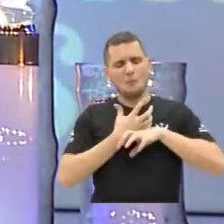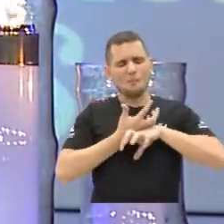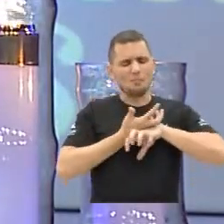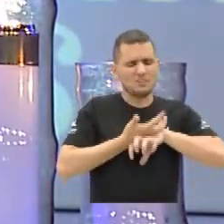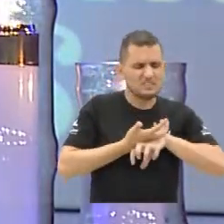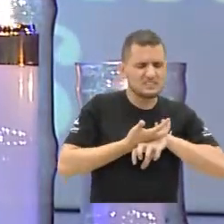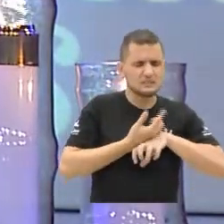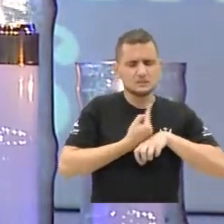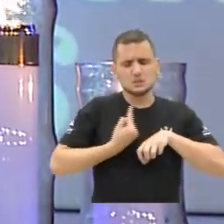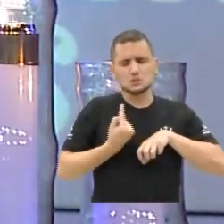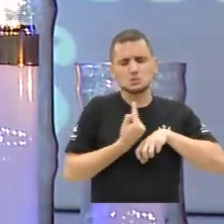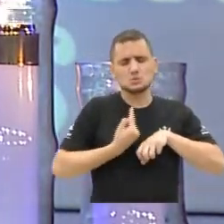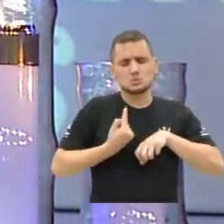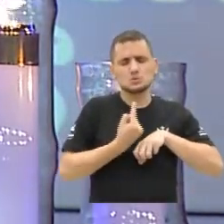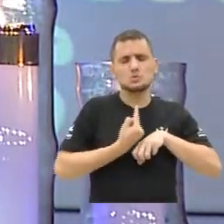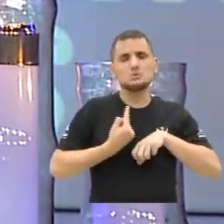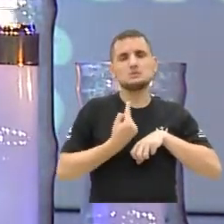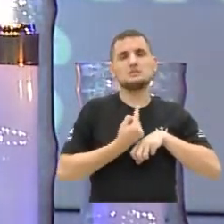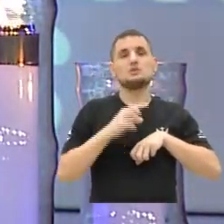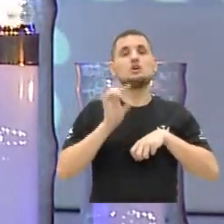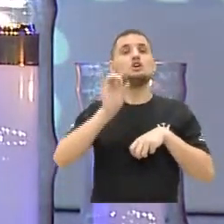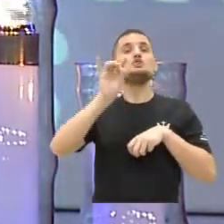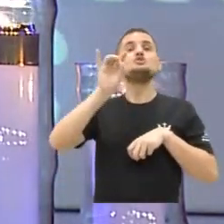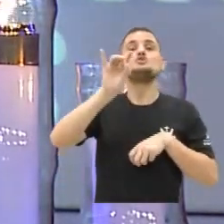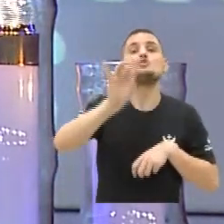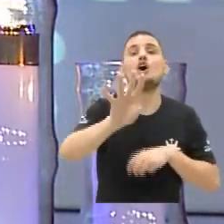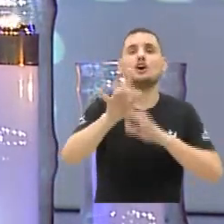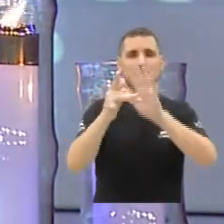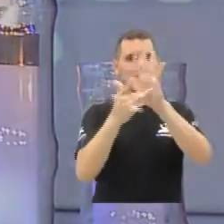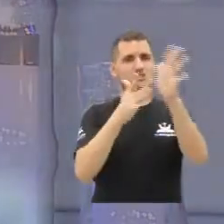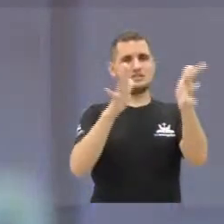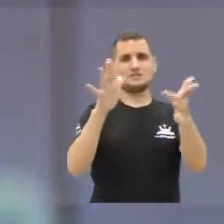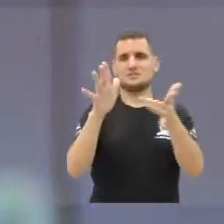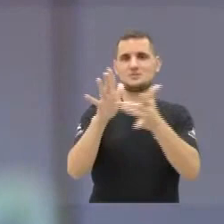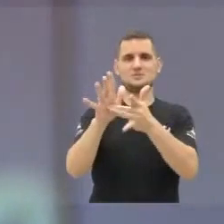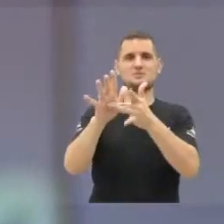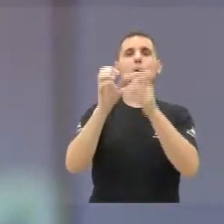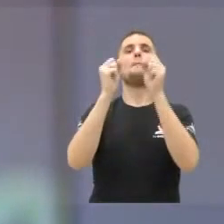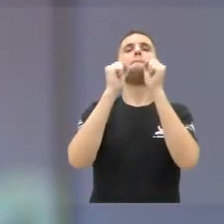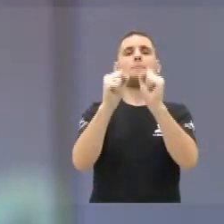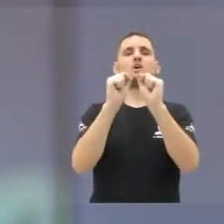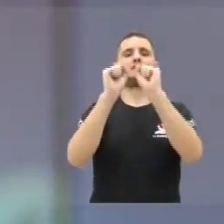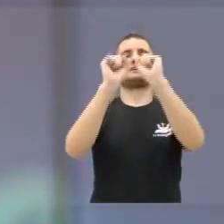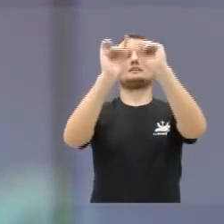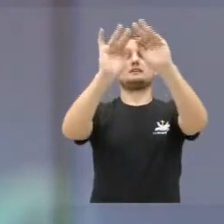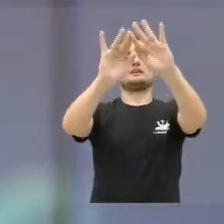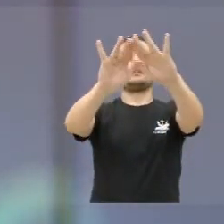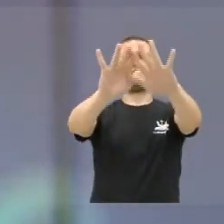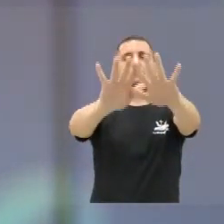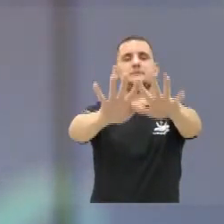solidão que você sente, só Jesus pode preencher.